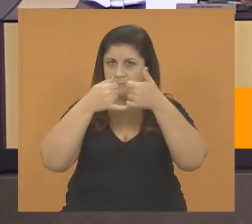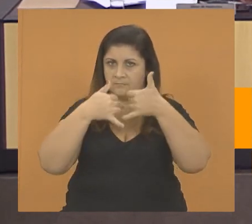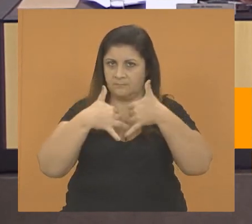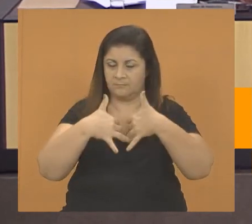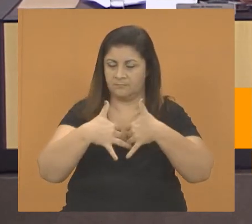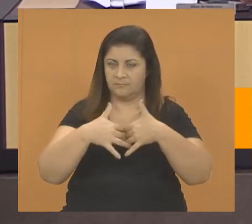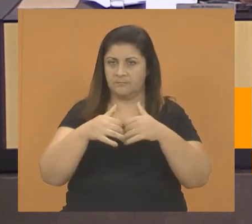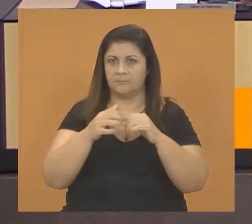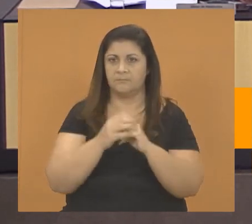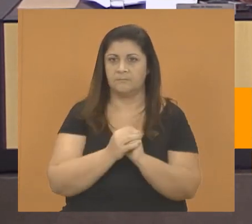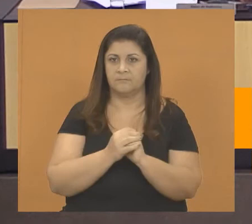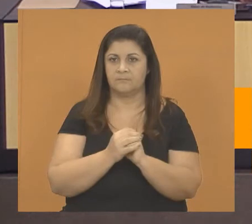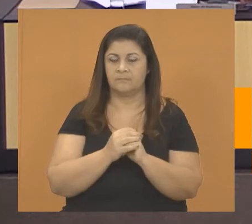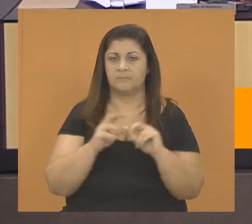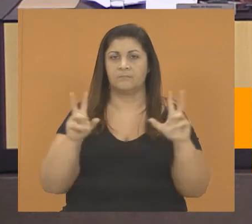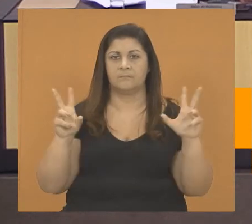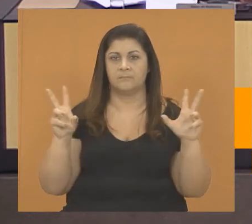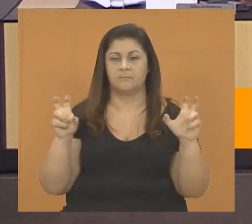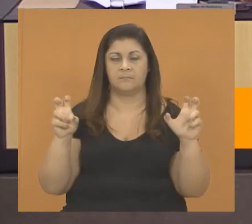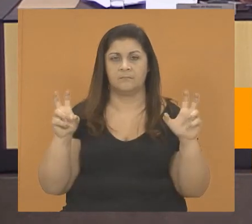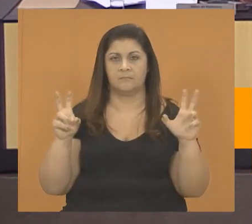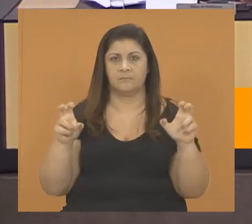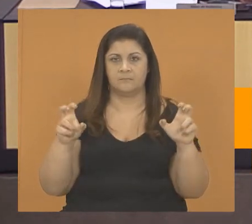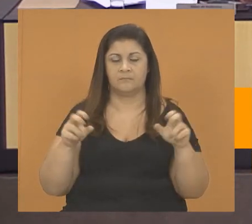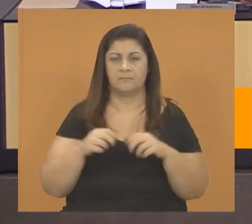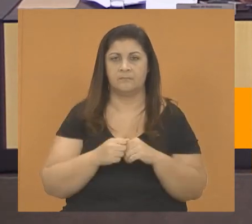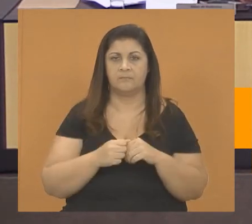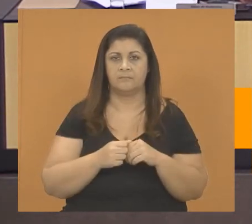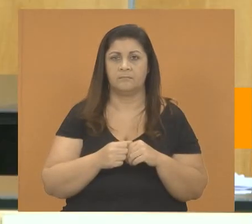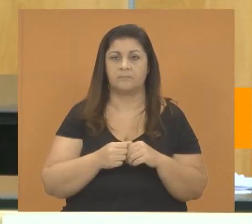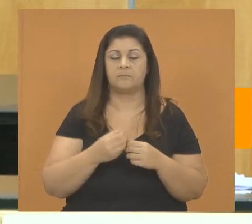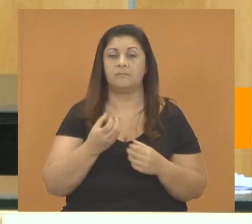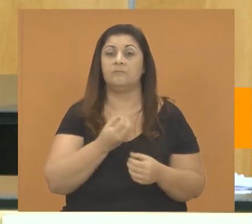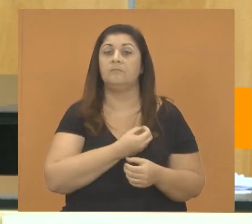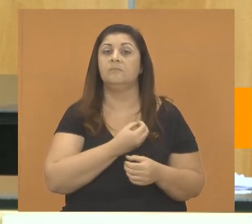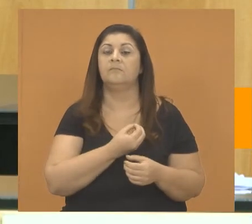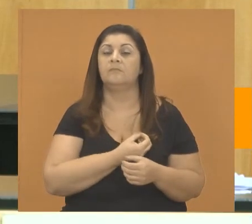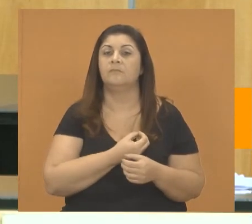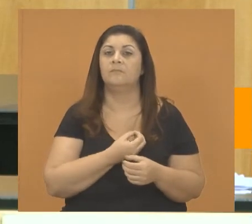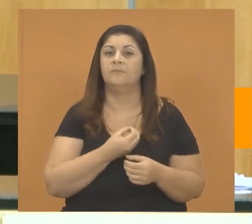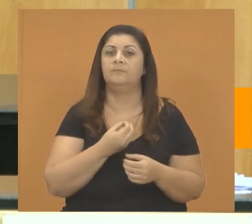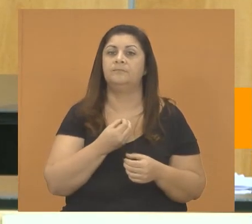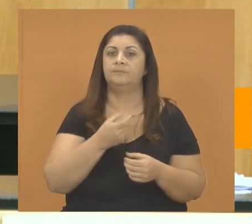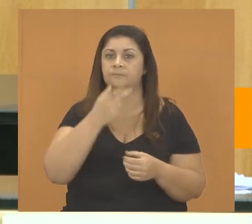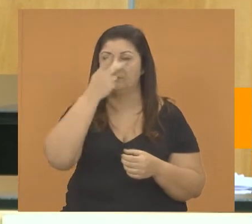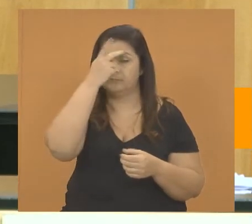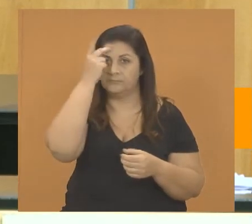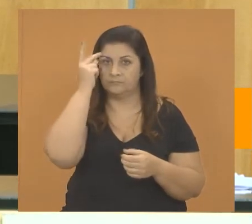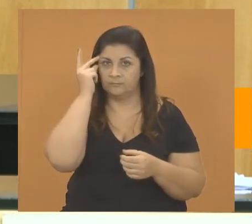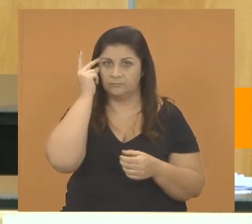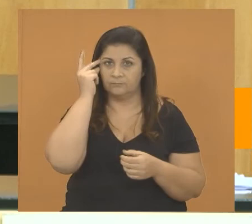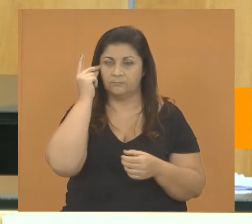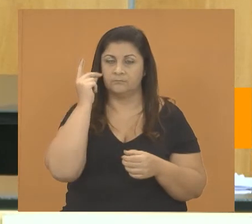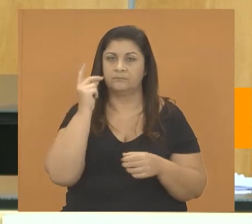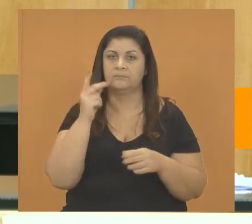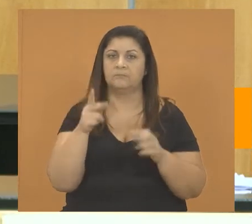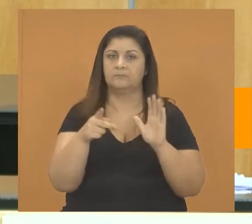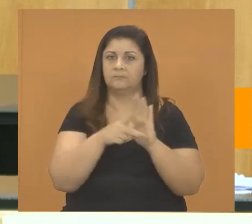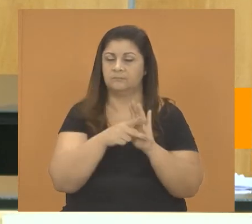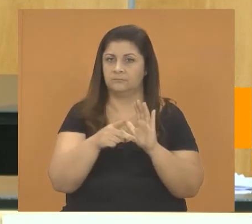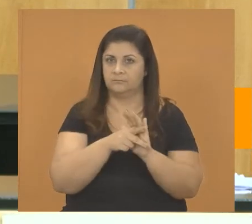89 referência percentual de cargos em comissão a serem preenchidos por servidores